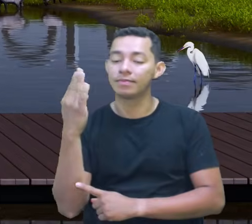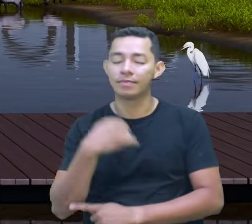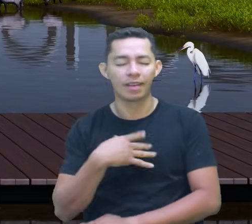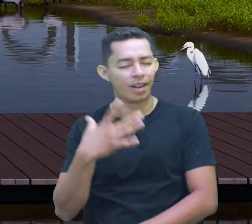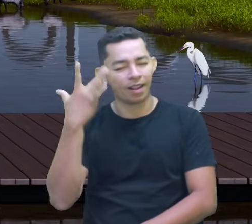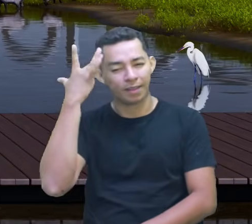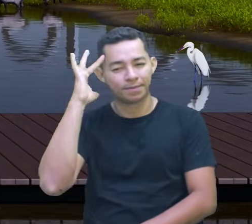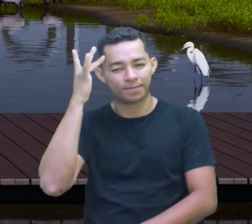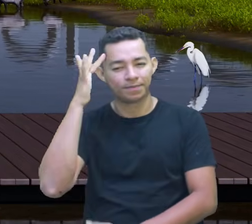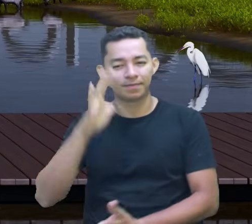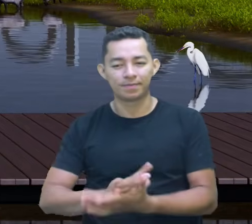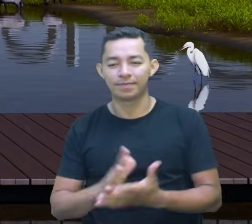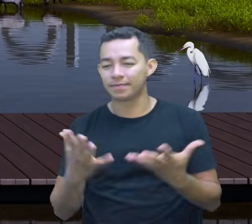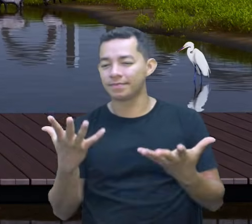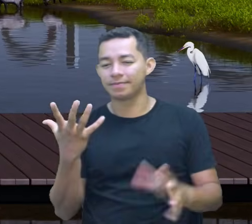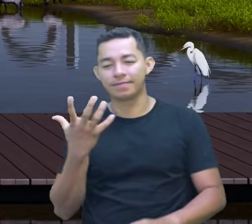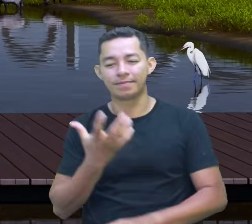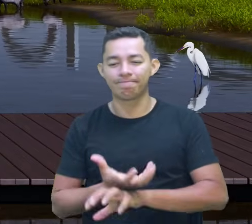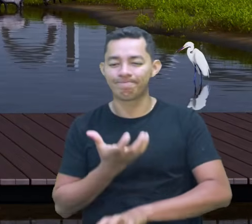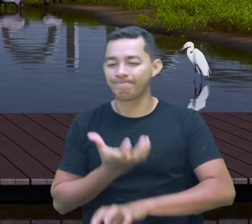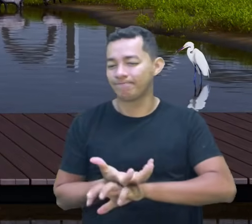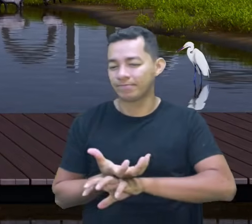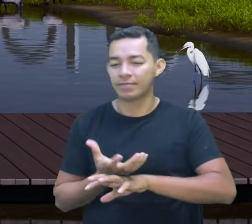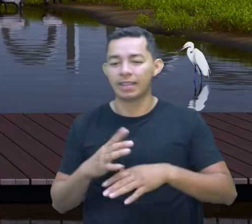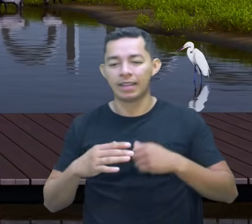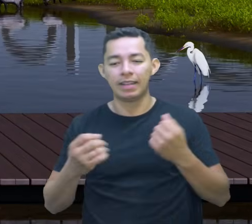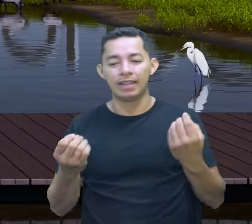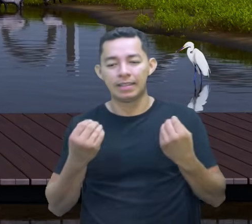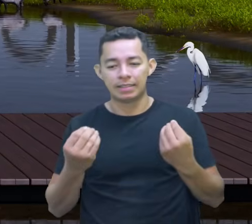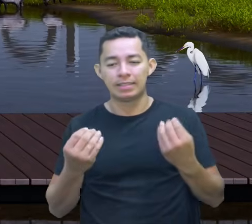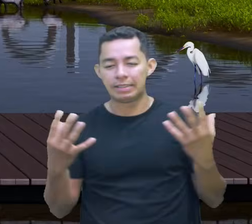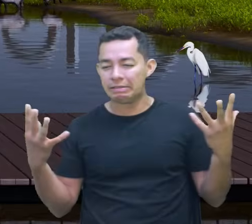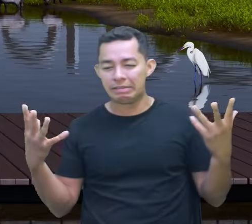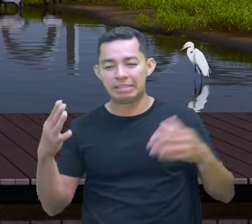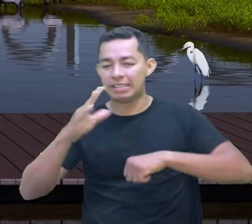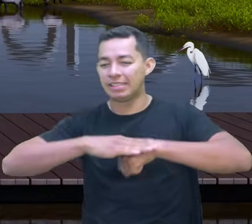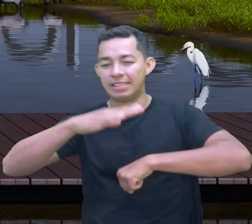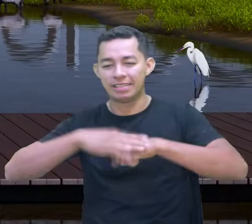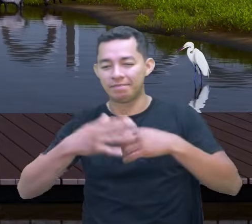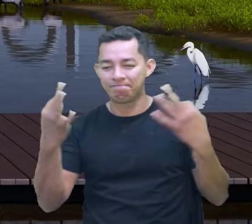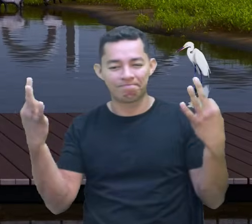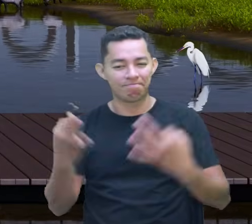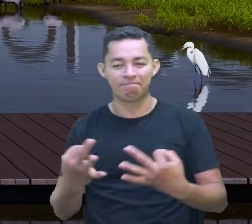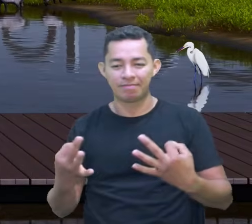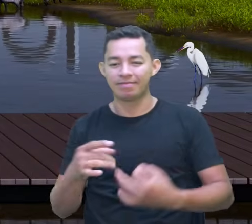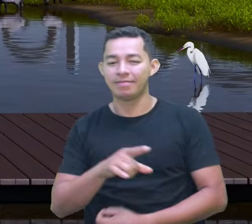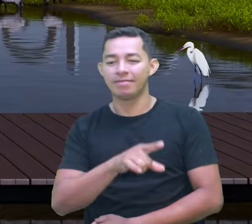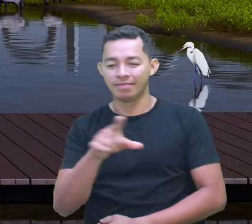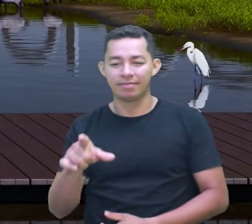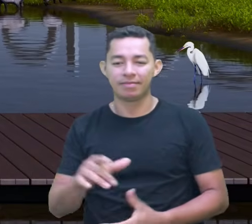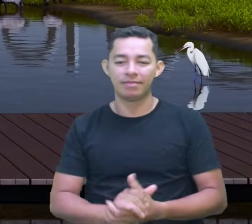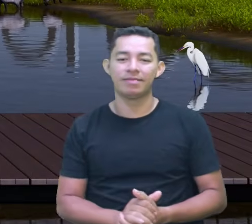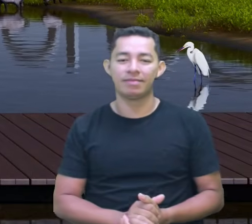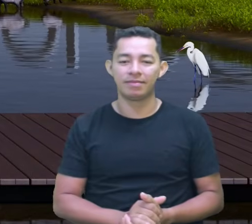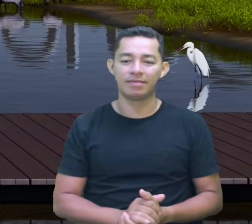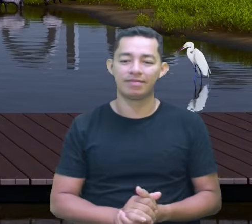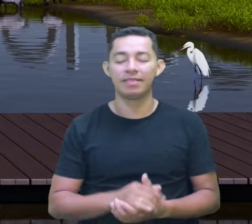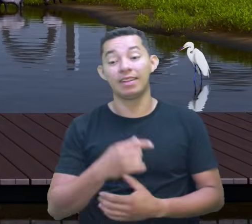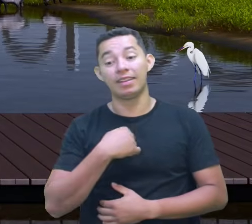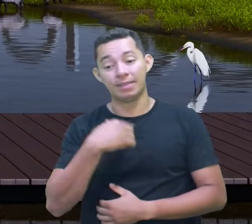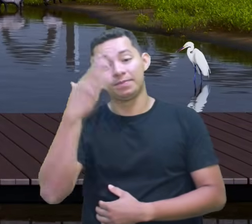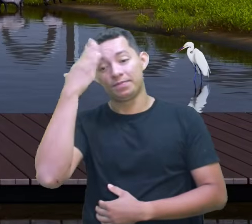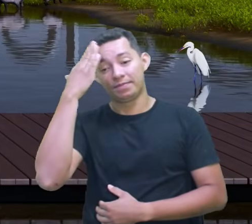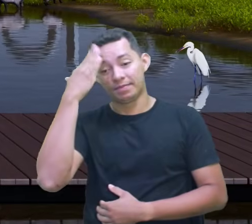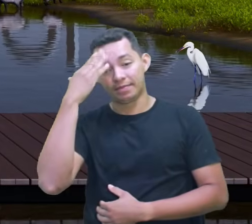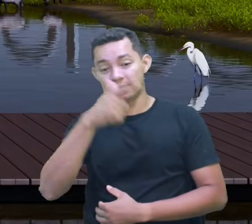modéstia à parte, é o componente mais top que vocês têm, né? Mas eu entendo que